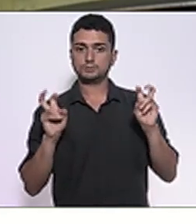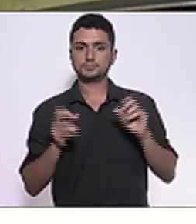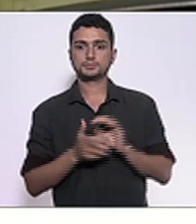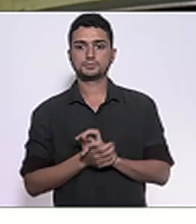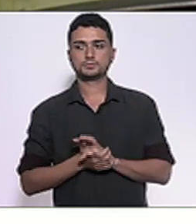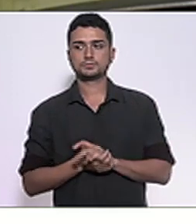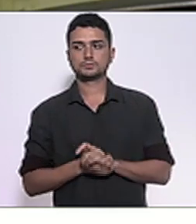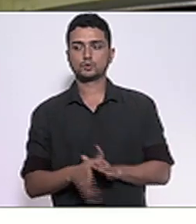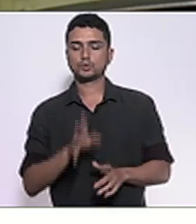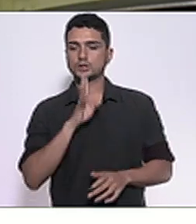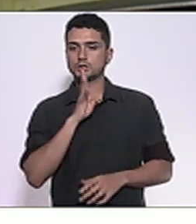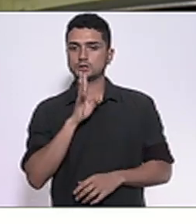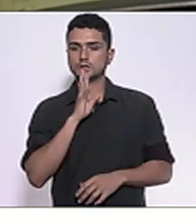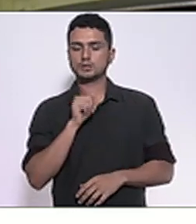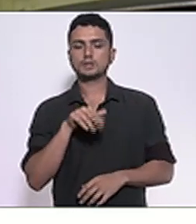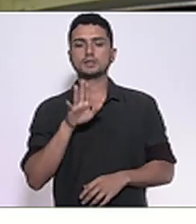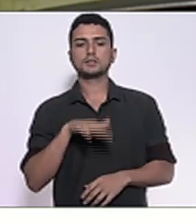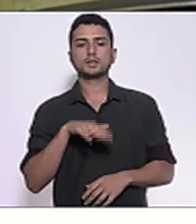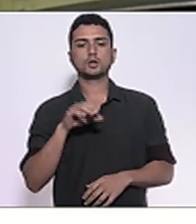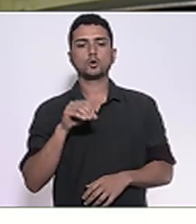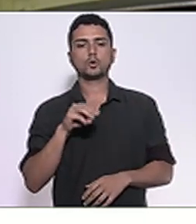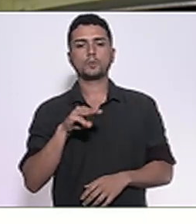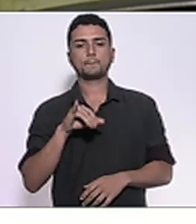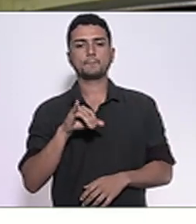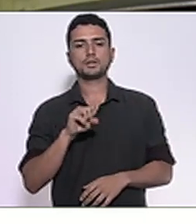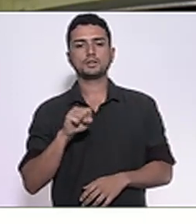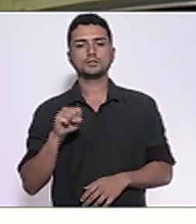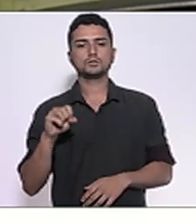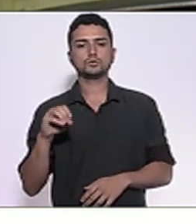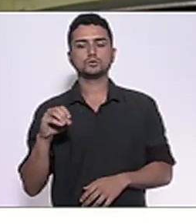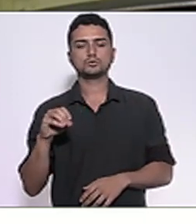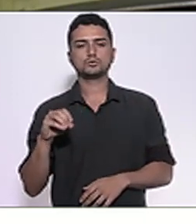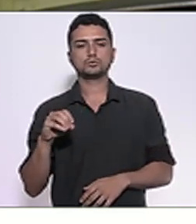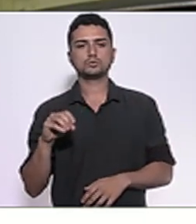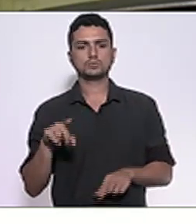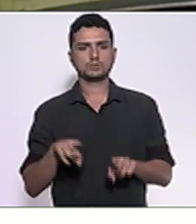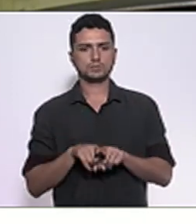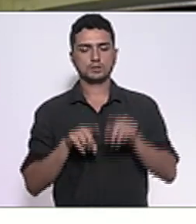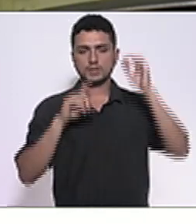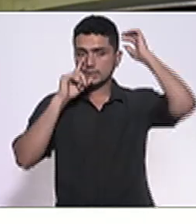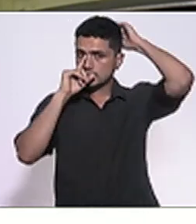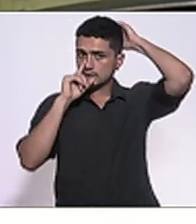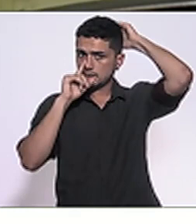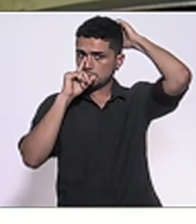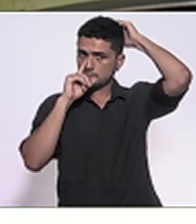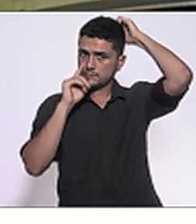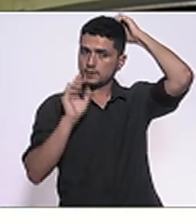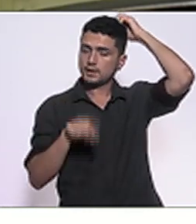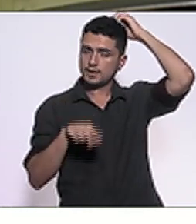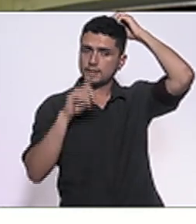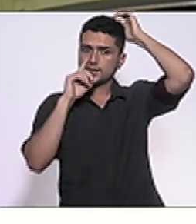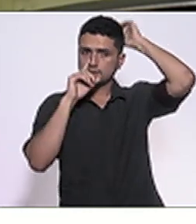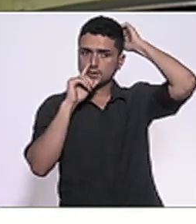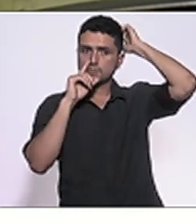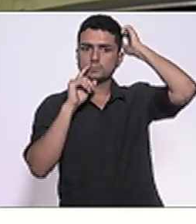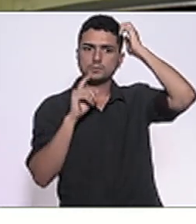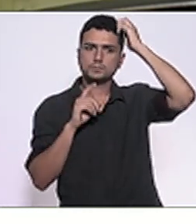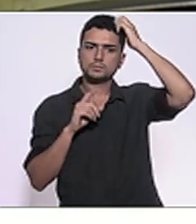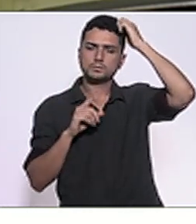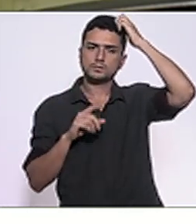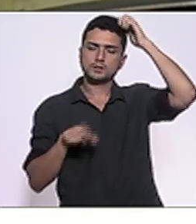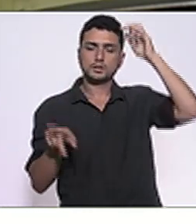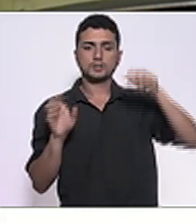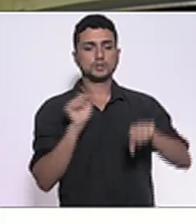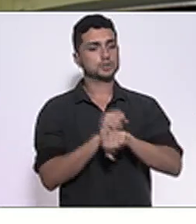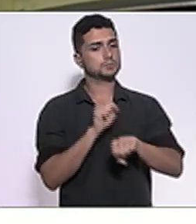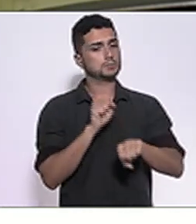reconhecimento do omisso no recolhimento como uma conduta típica de natureza criminal, está aguardando